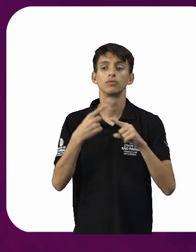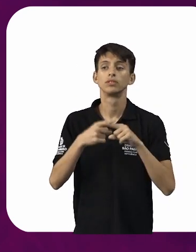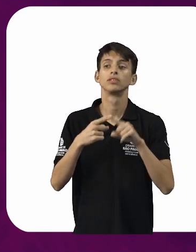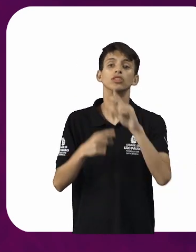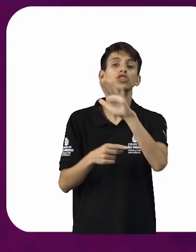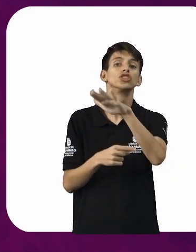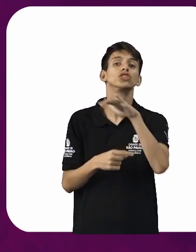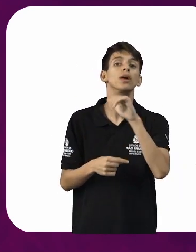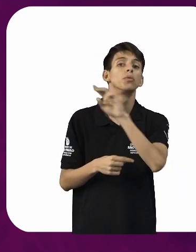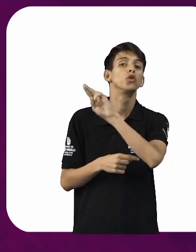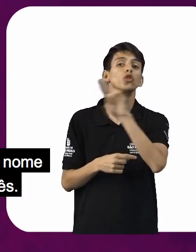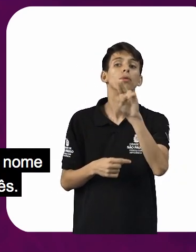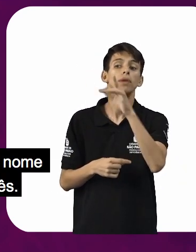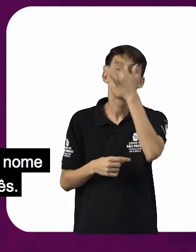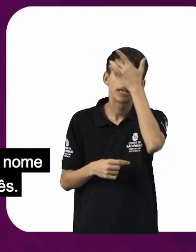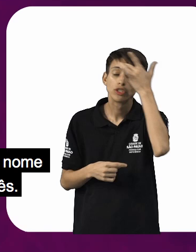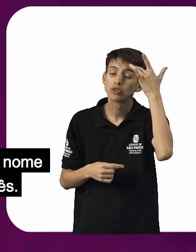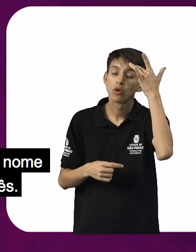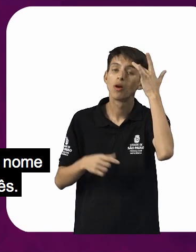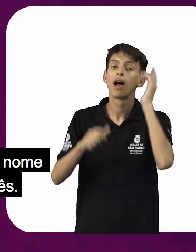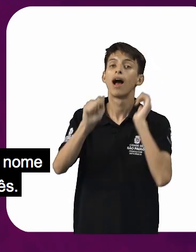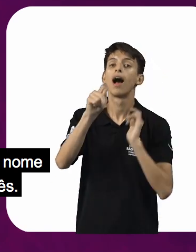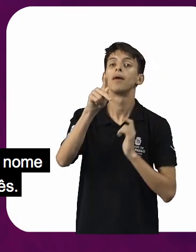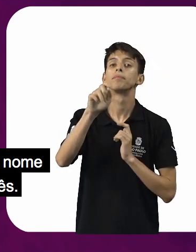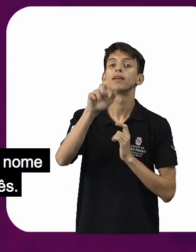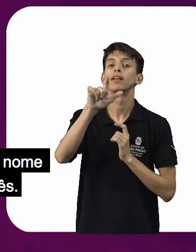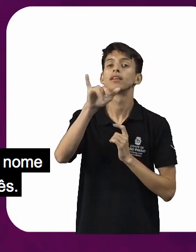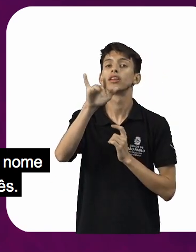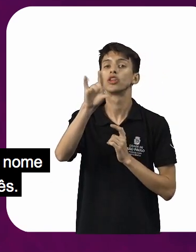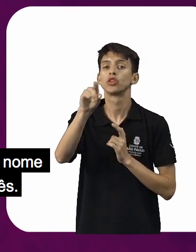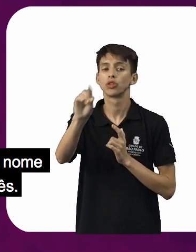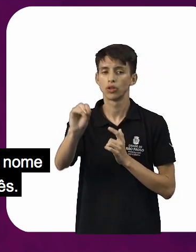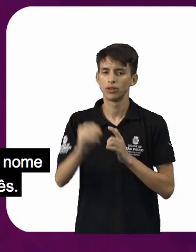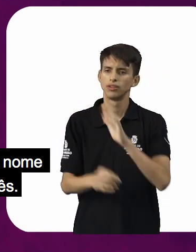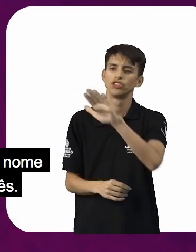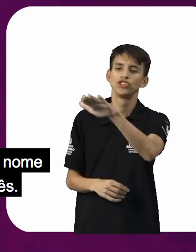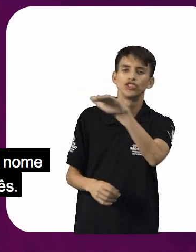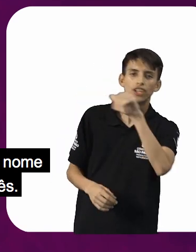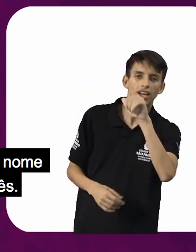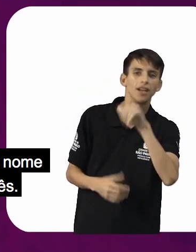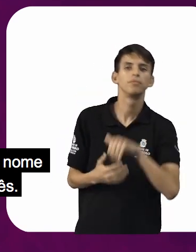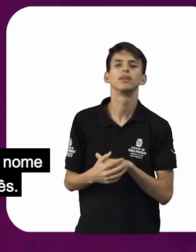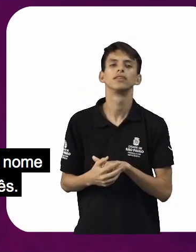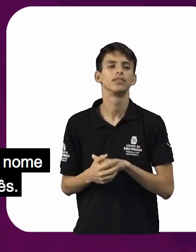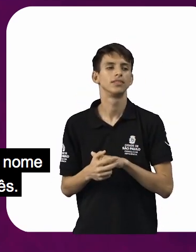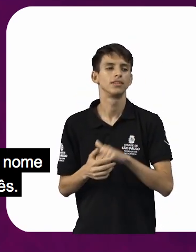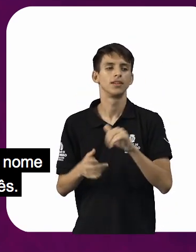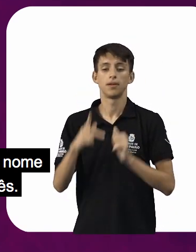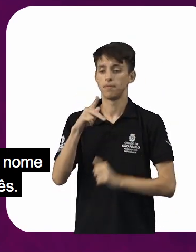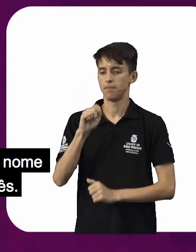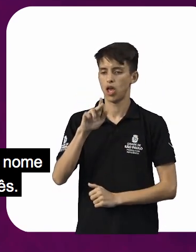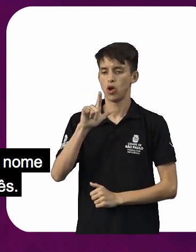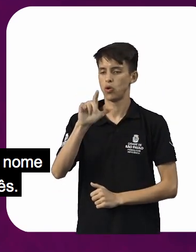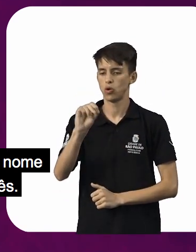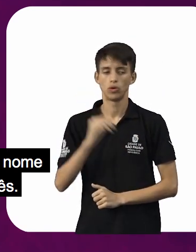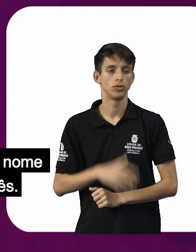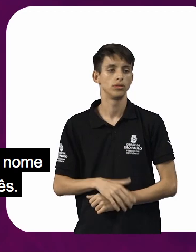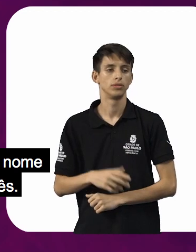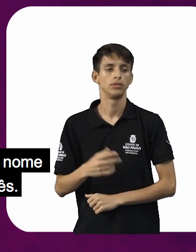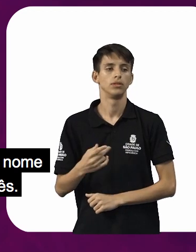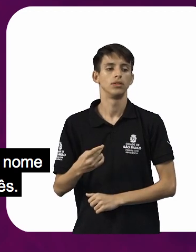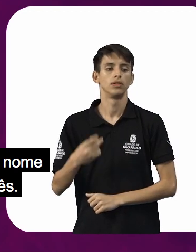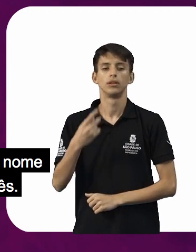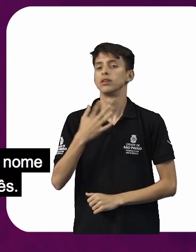pessoa pelo apelido dela. Sabe que no juridiquês apelido é o sobrenome, né? Mas, enfim, pelo apelido. Meu nome é Paulo, vamos supor, me